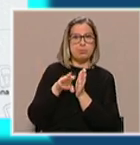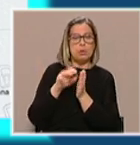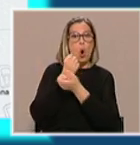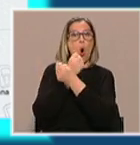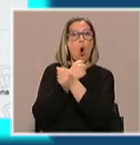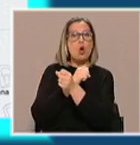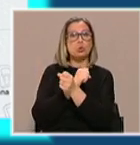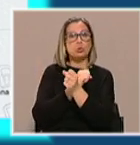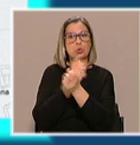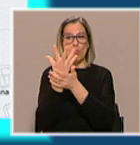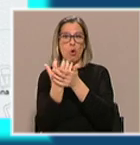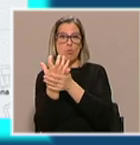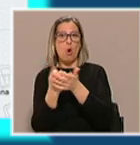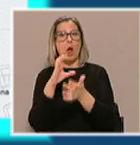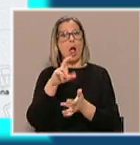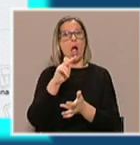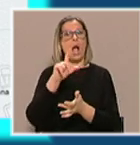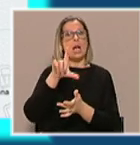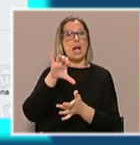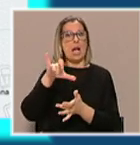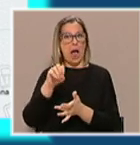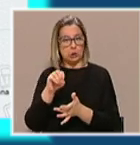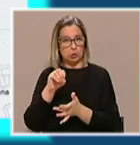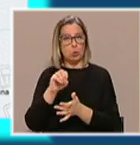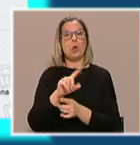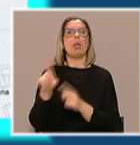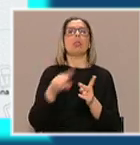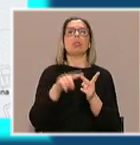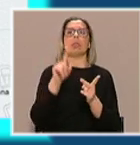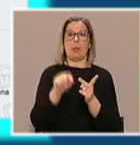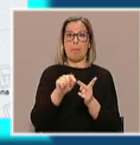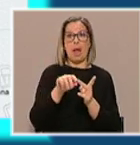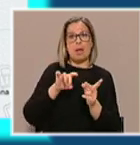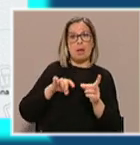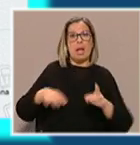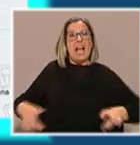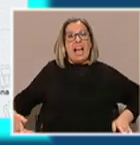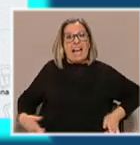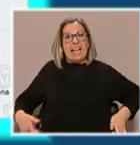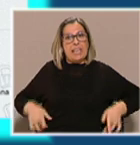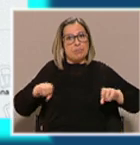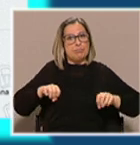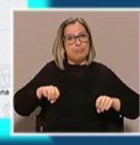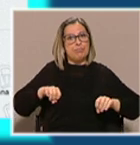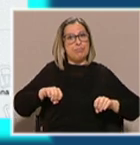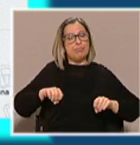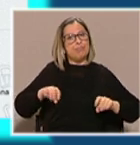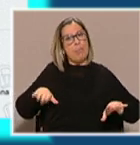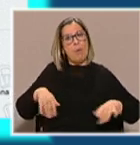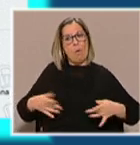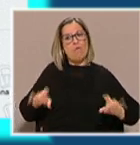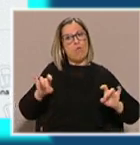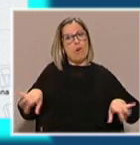nos ossos, por excretá-lo dos rins e por diminuir